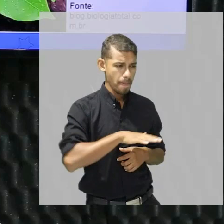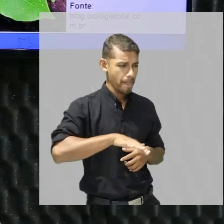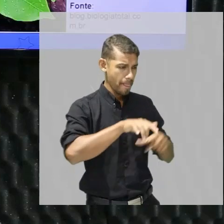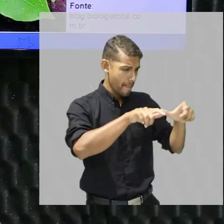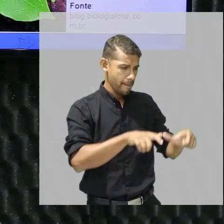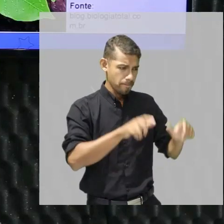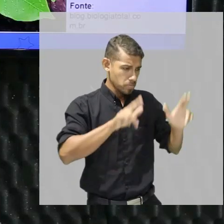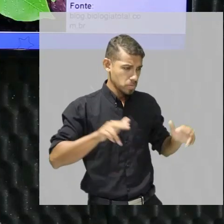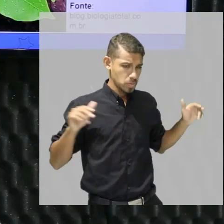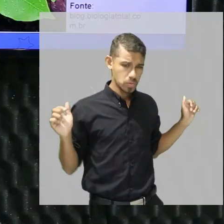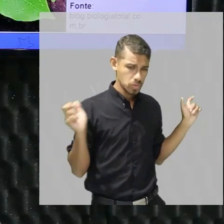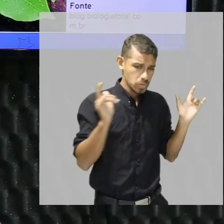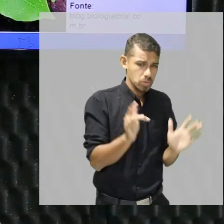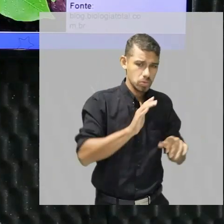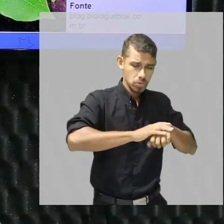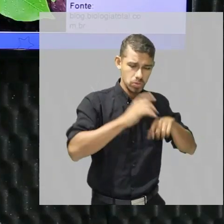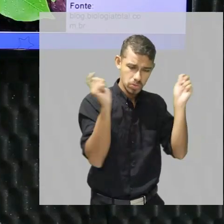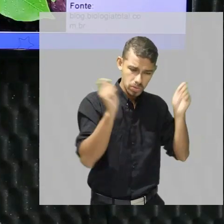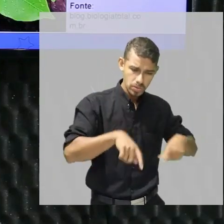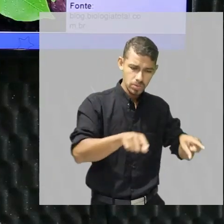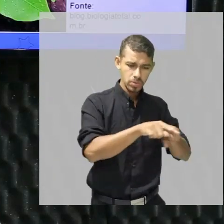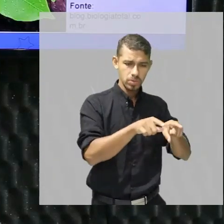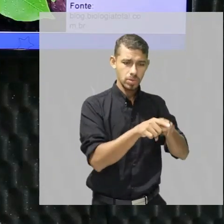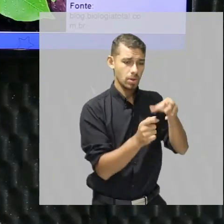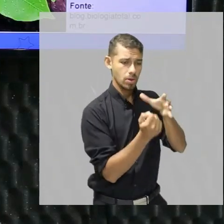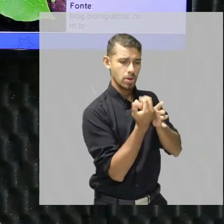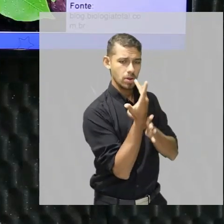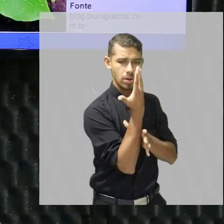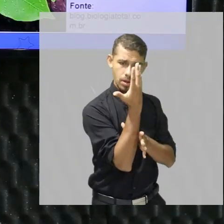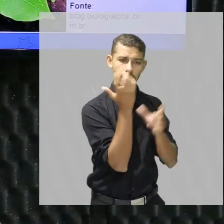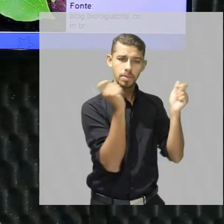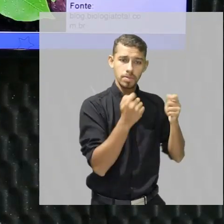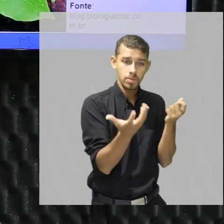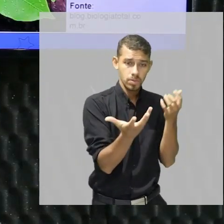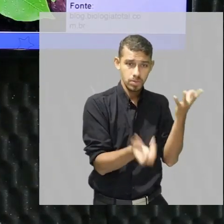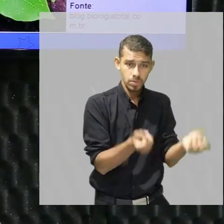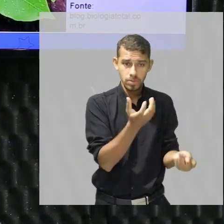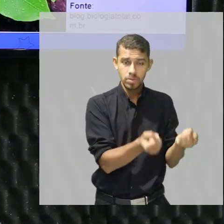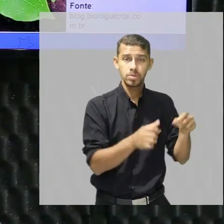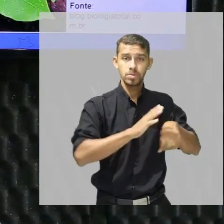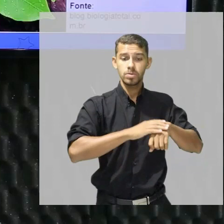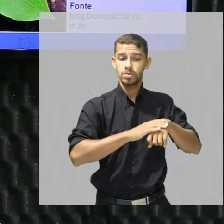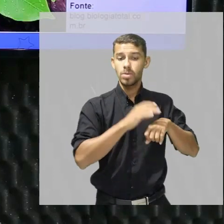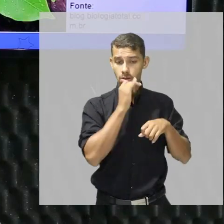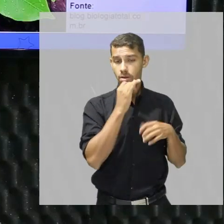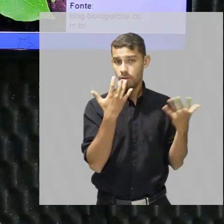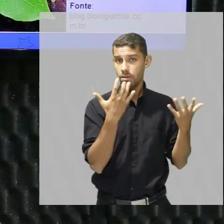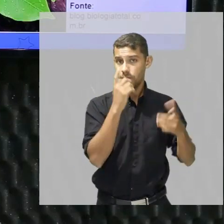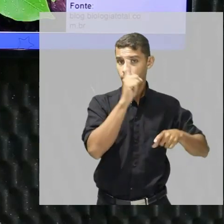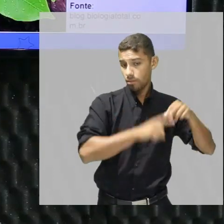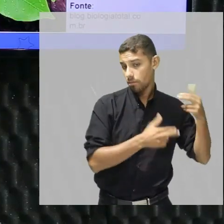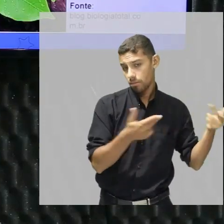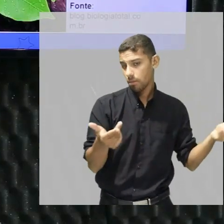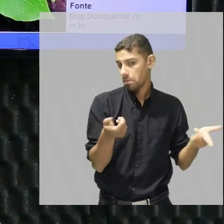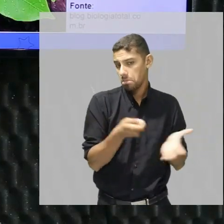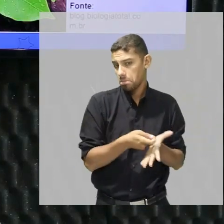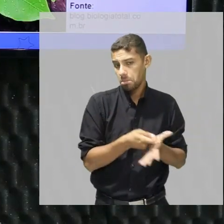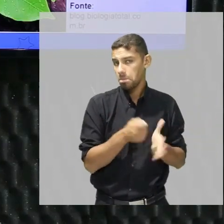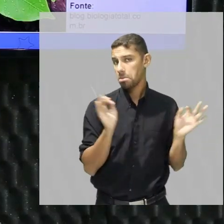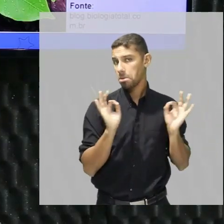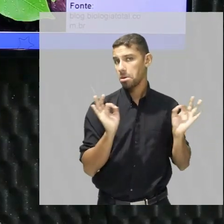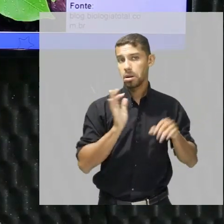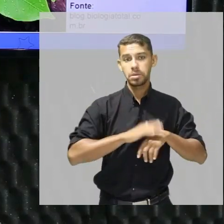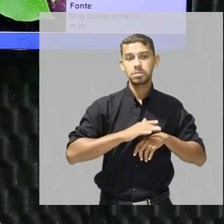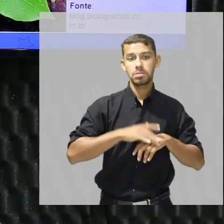ou habitado inicialmente, ele precisa receber moradores, né, que não são tão exigentes